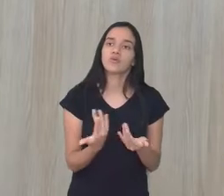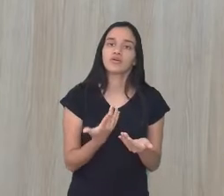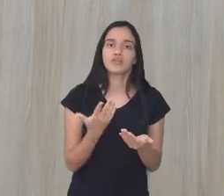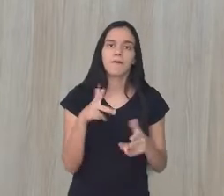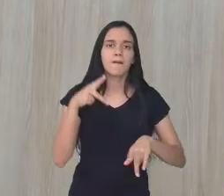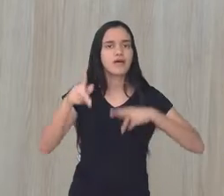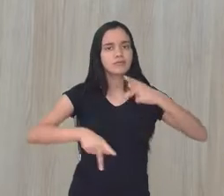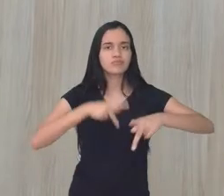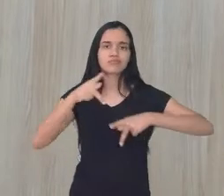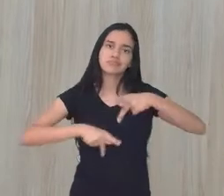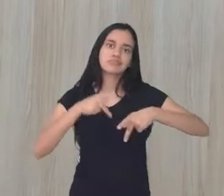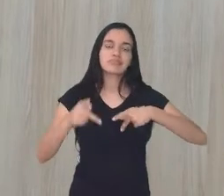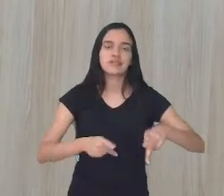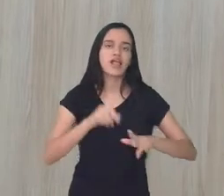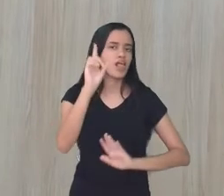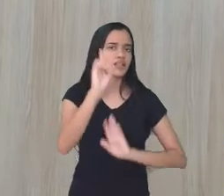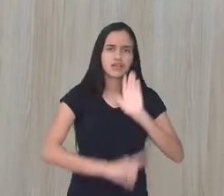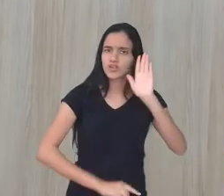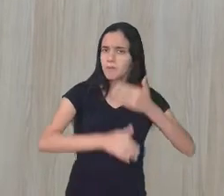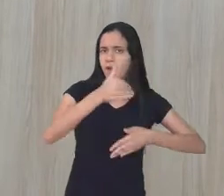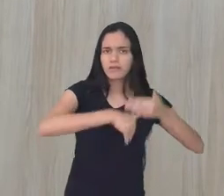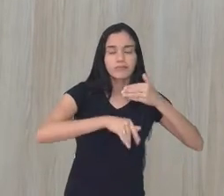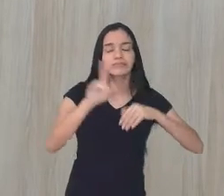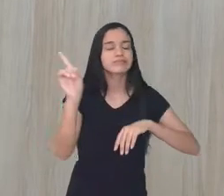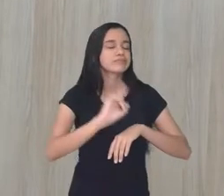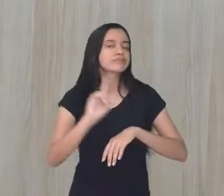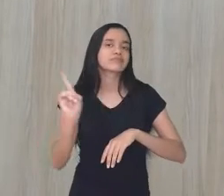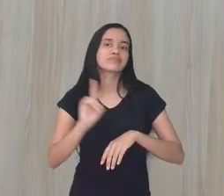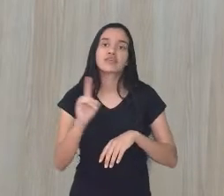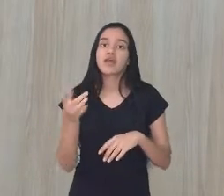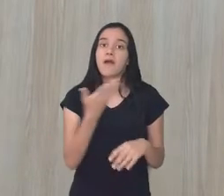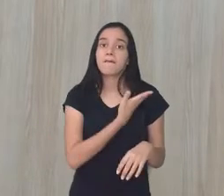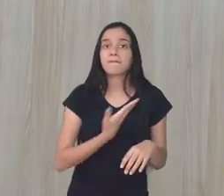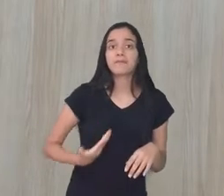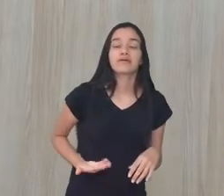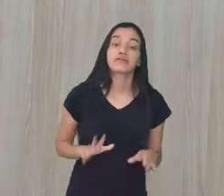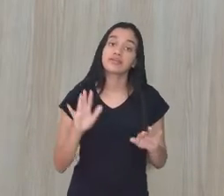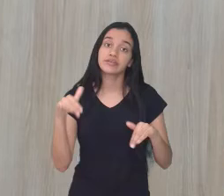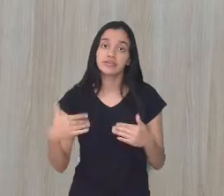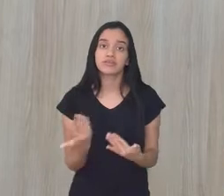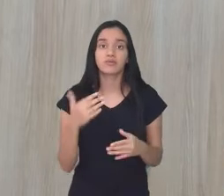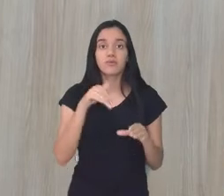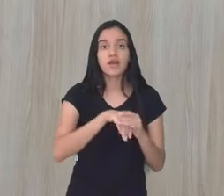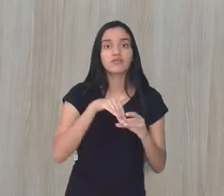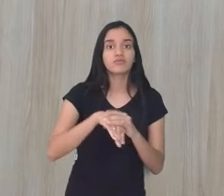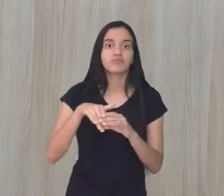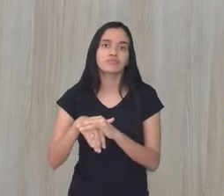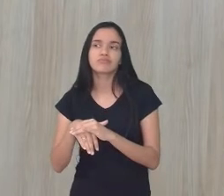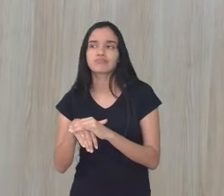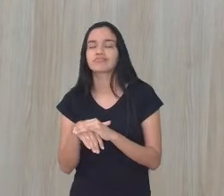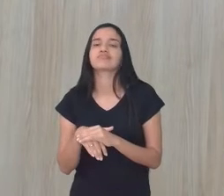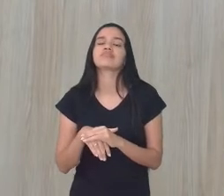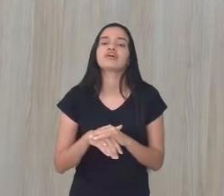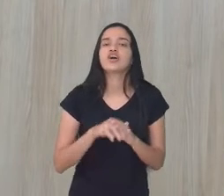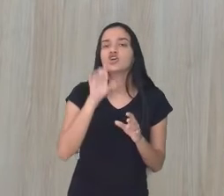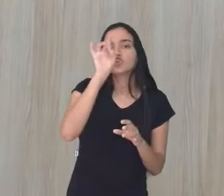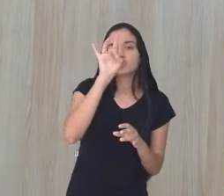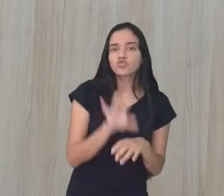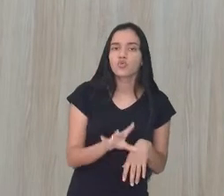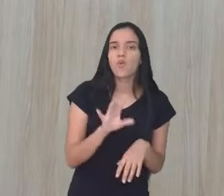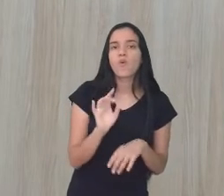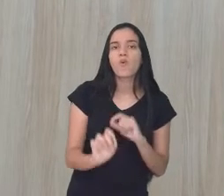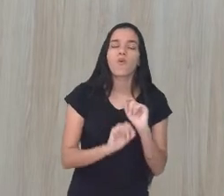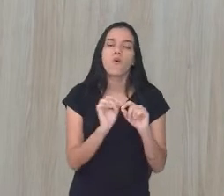mais populares não tinham direito de participação, né, pública, então era o voto censitário, né, que